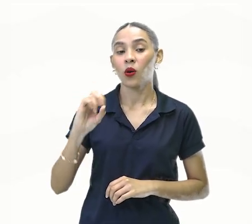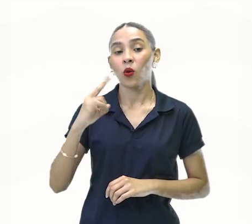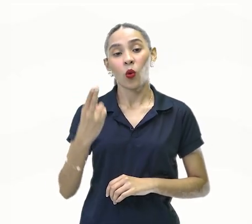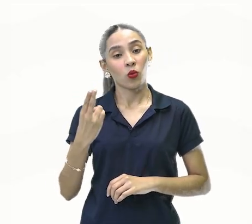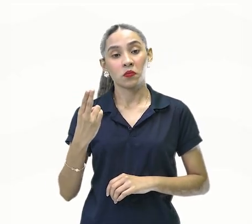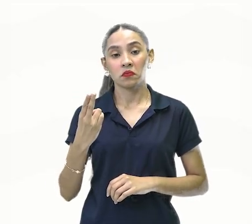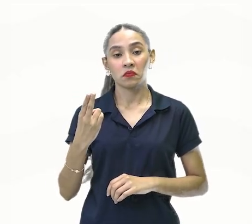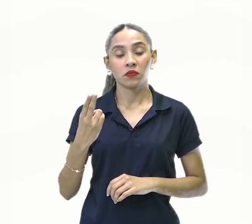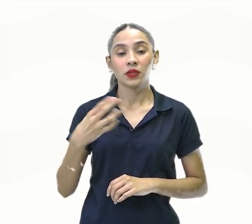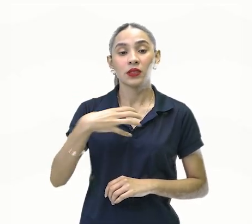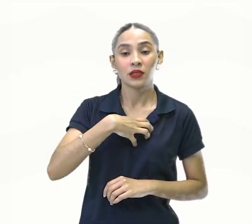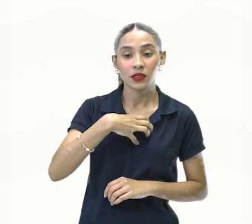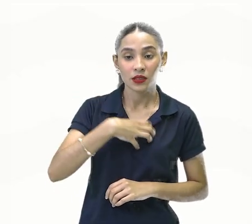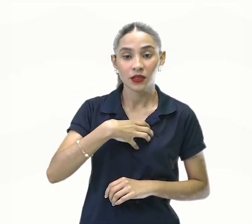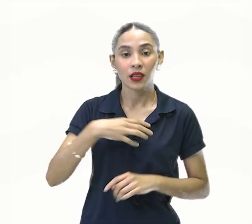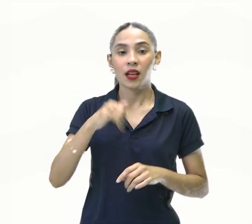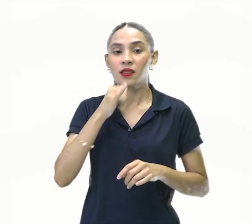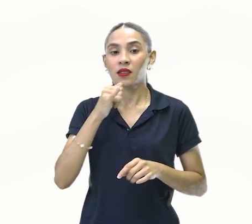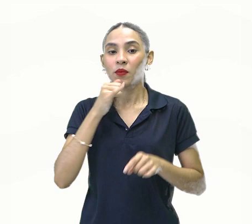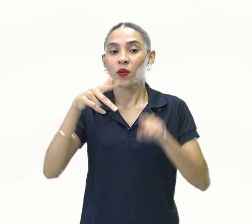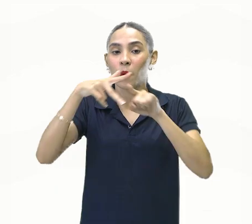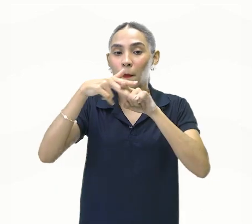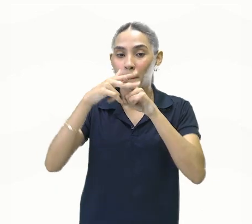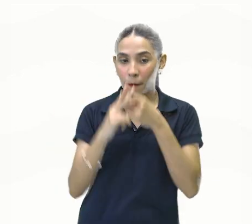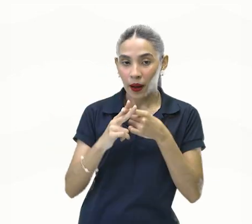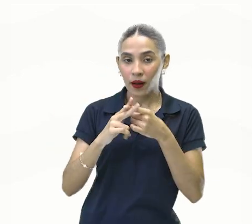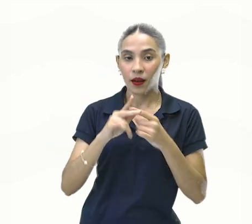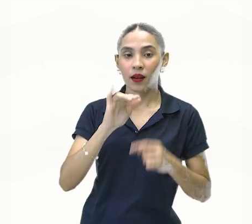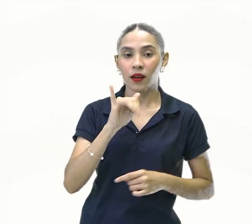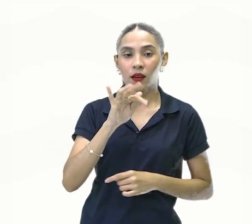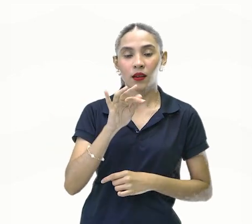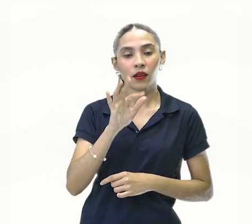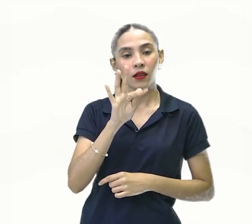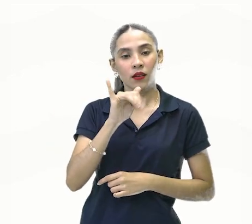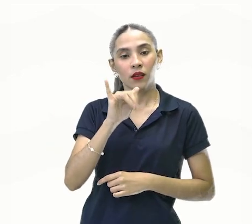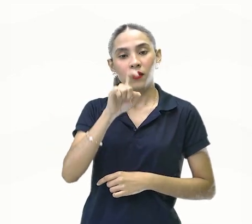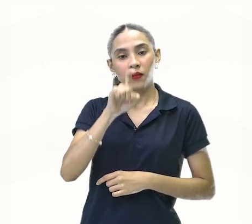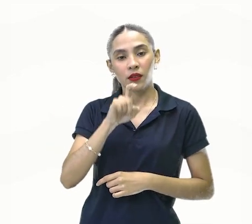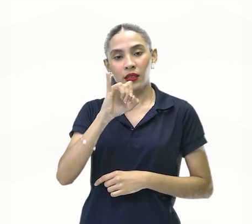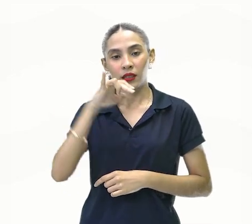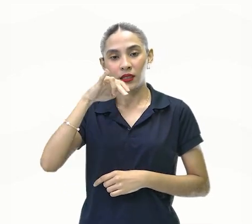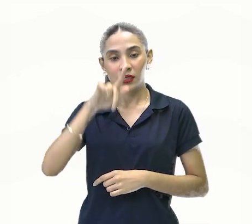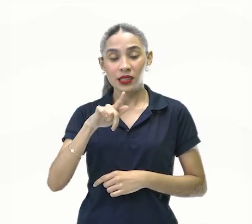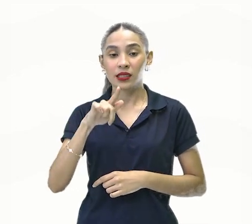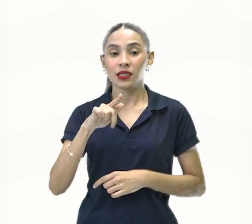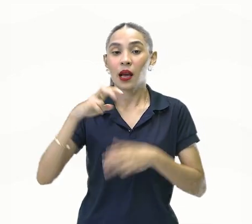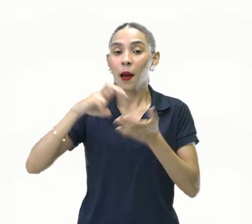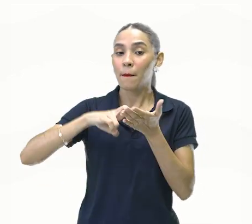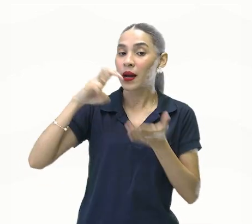né, consertando, fixing, consertando o carro a manhã